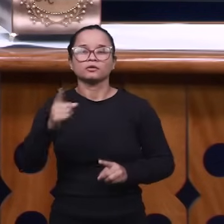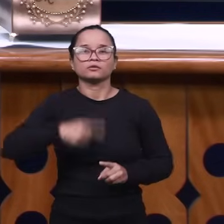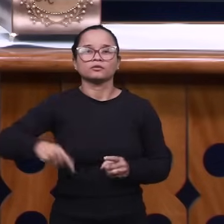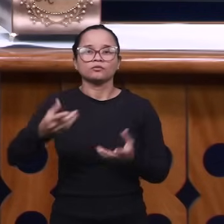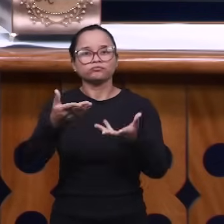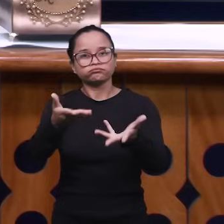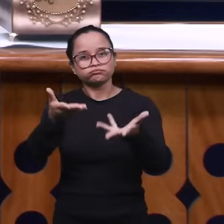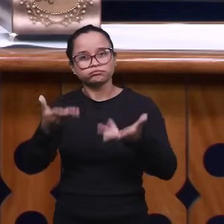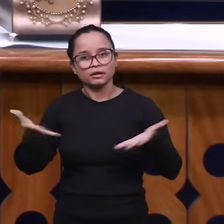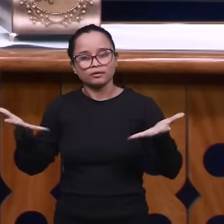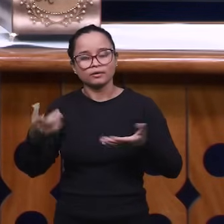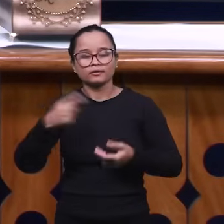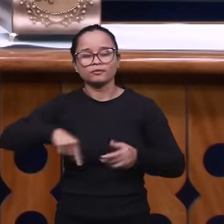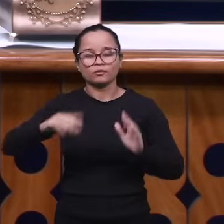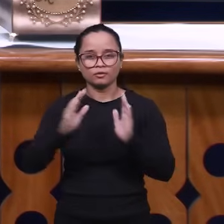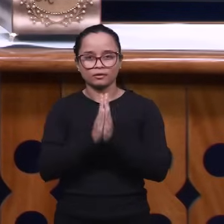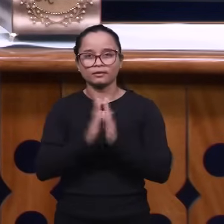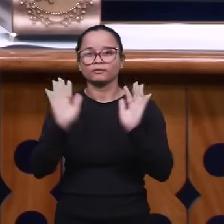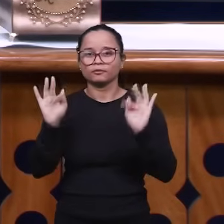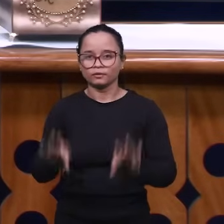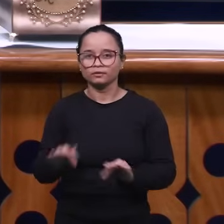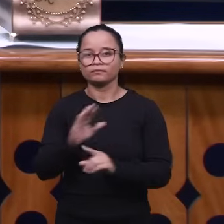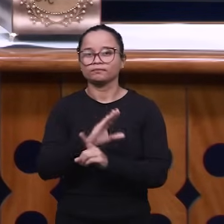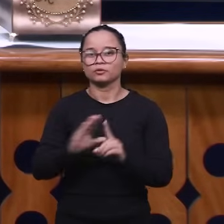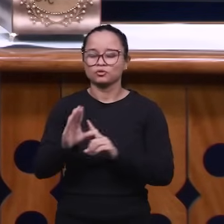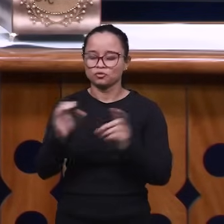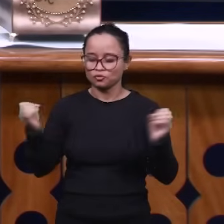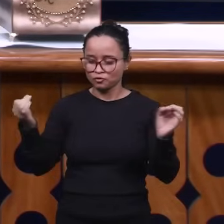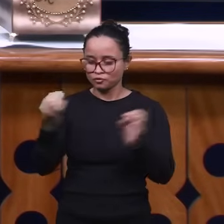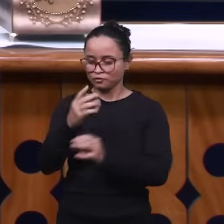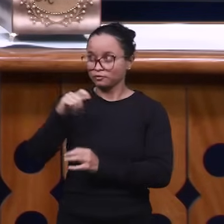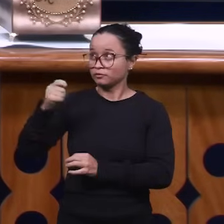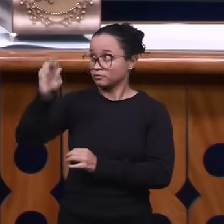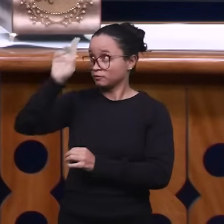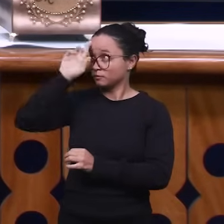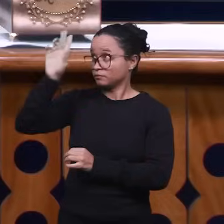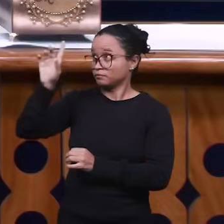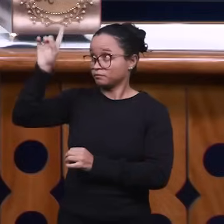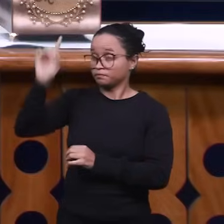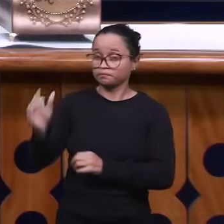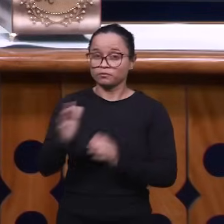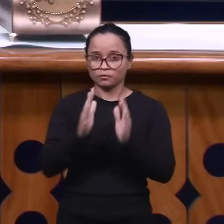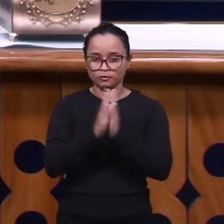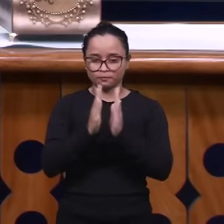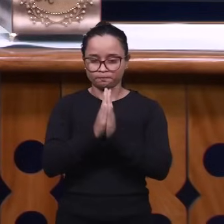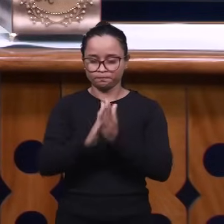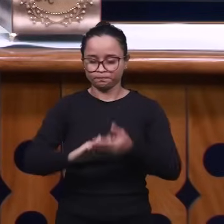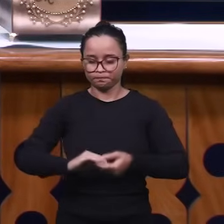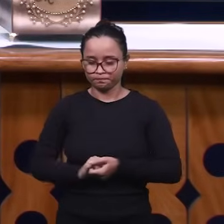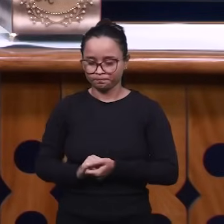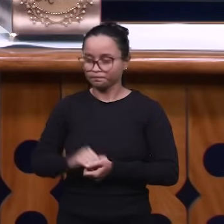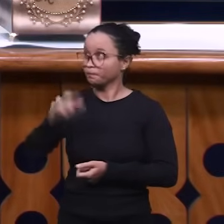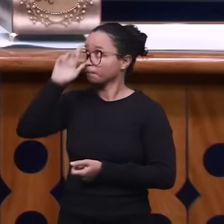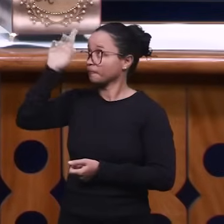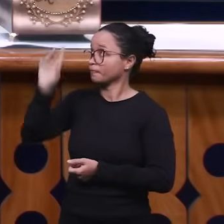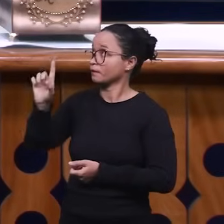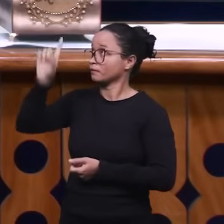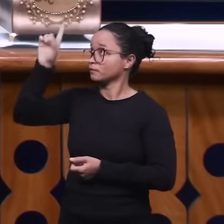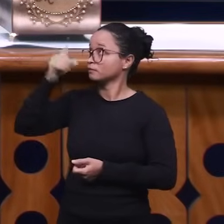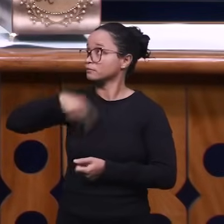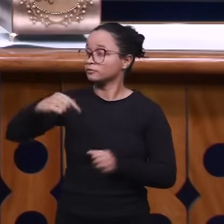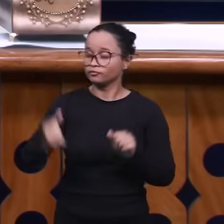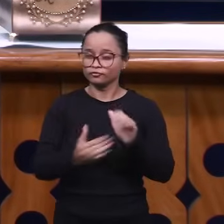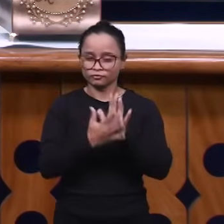vamos agora te convidar para nós orarmos ao Senhor neste encerramento, glorificando ao nosso Deus. Oremos. Senhor nosso Deus,